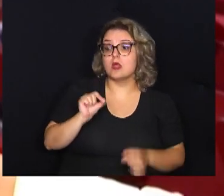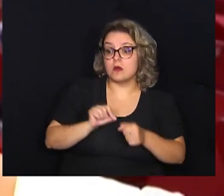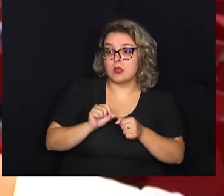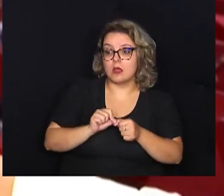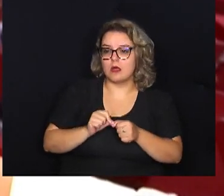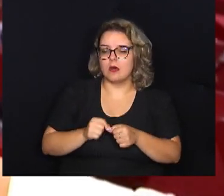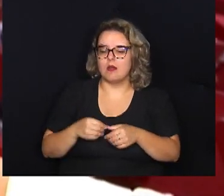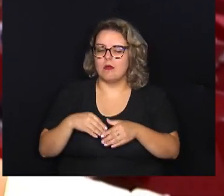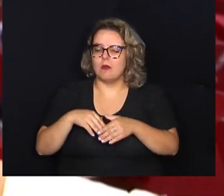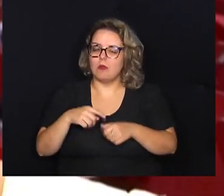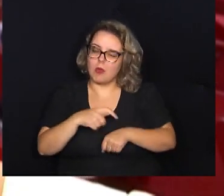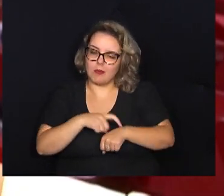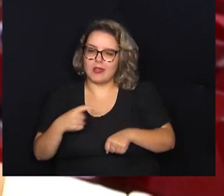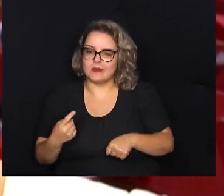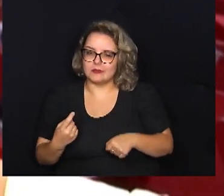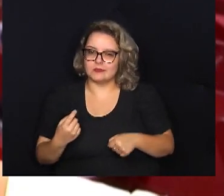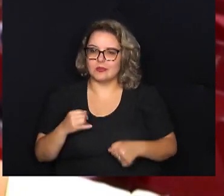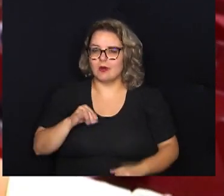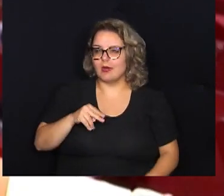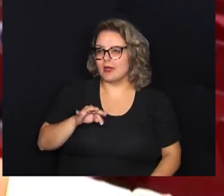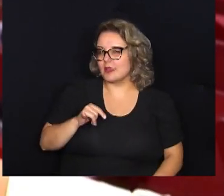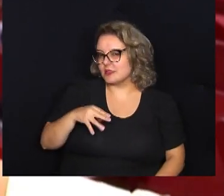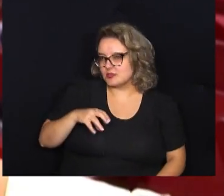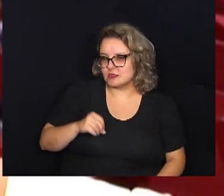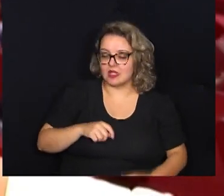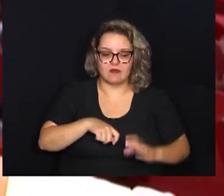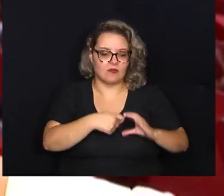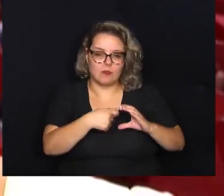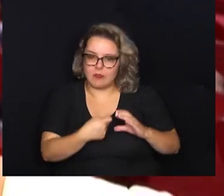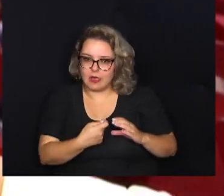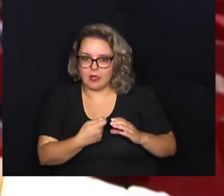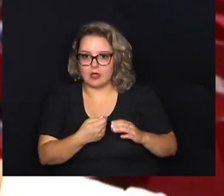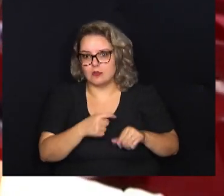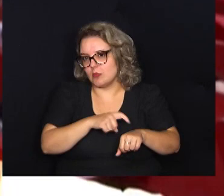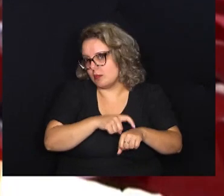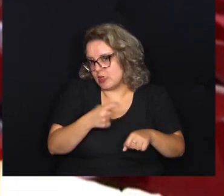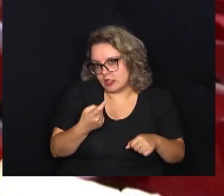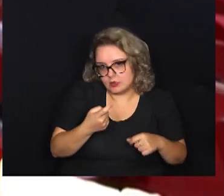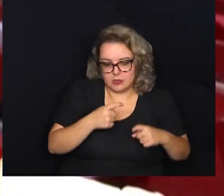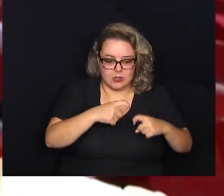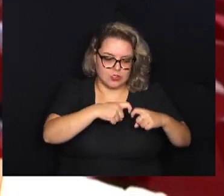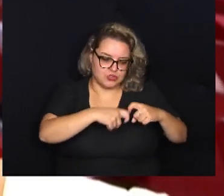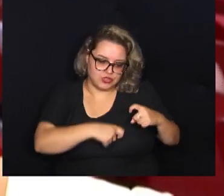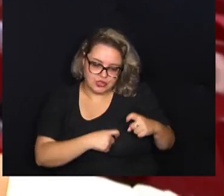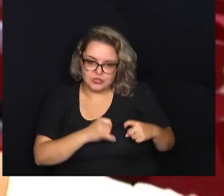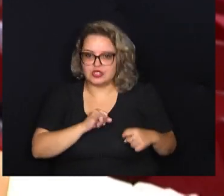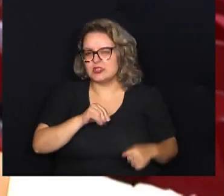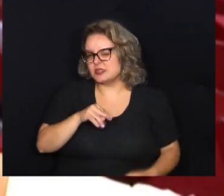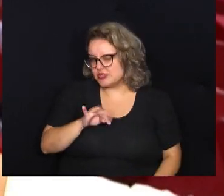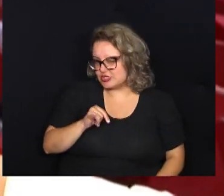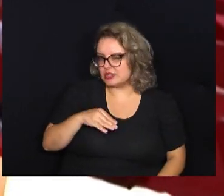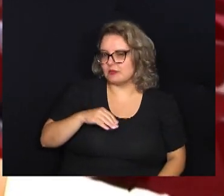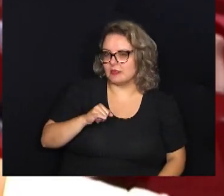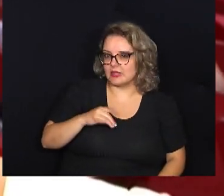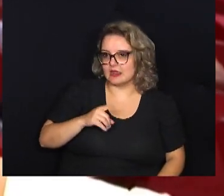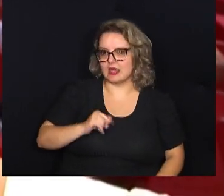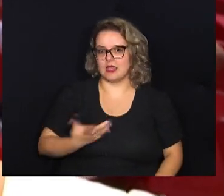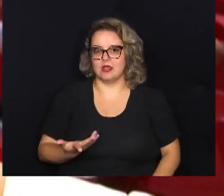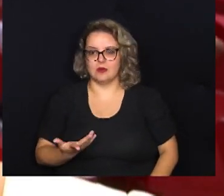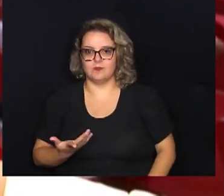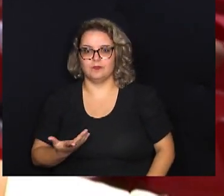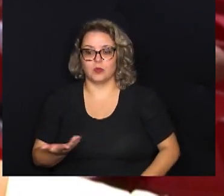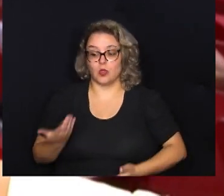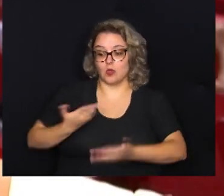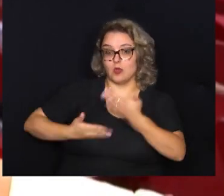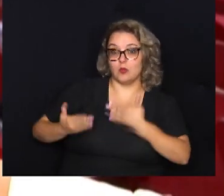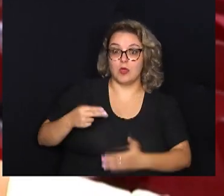íntimos, compartilharam ali, filmaram, né? Um momento de intimidade, ou compartilharam nudes, os